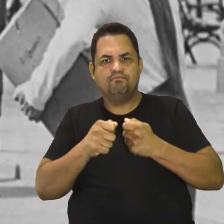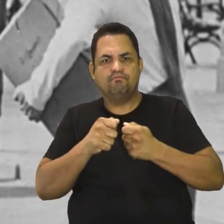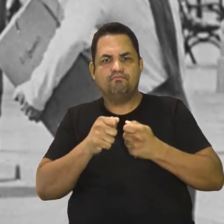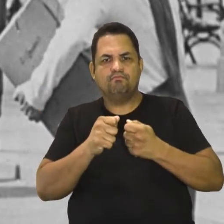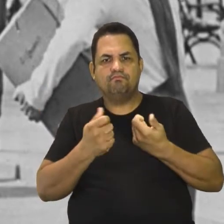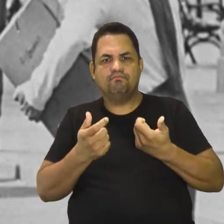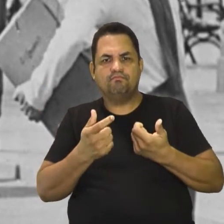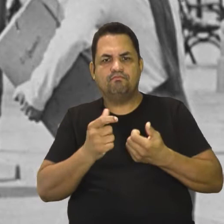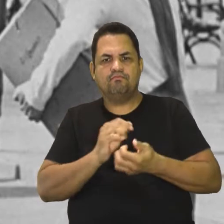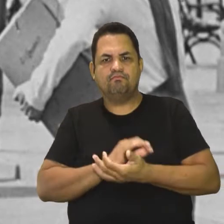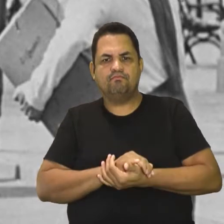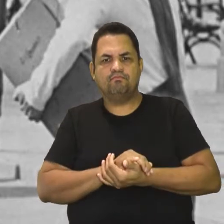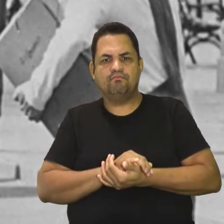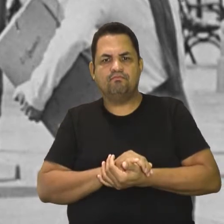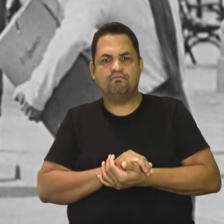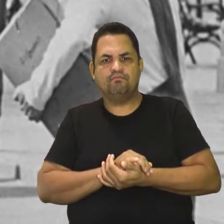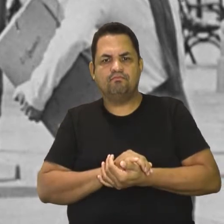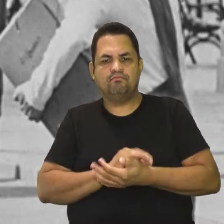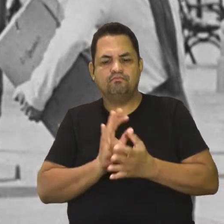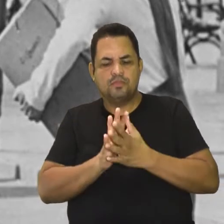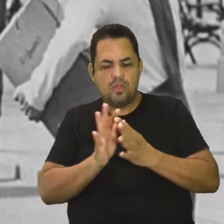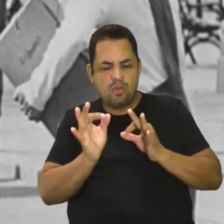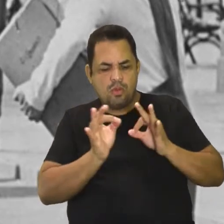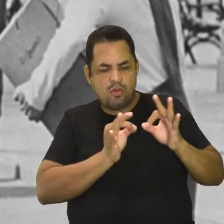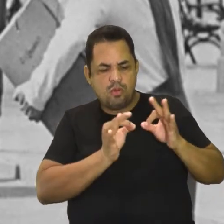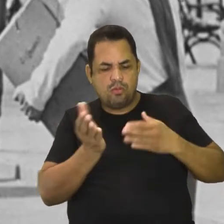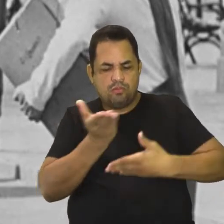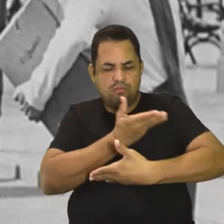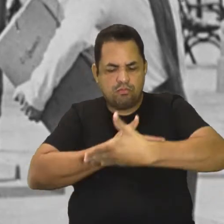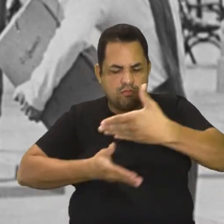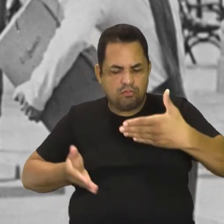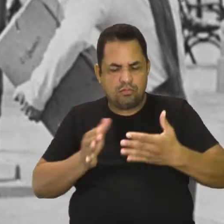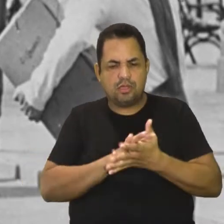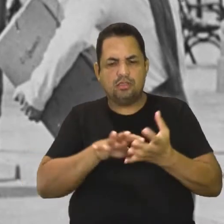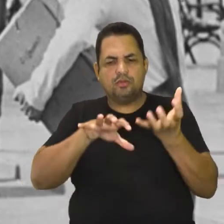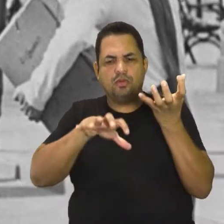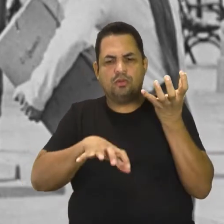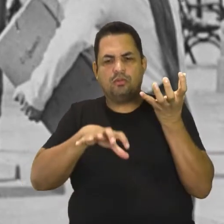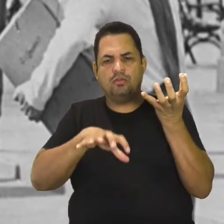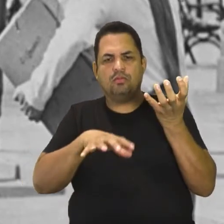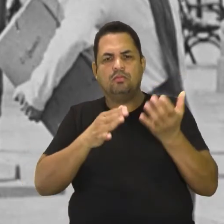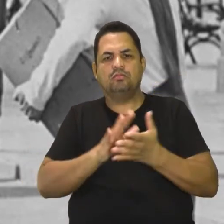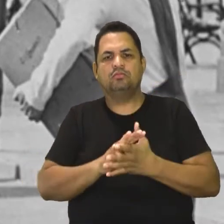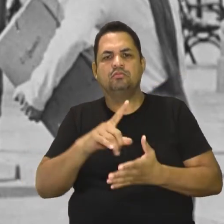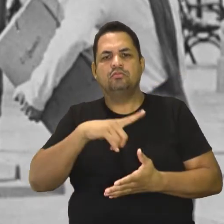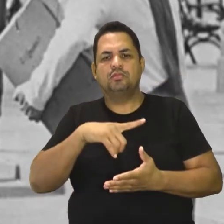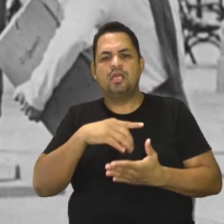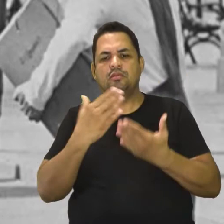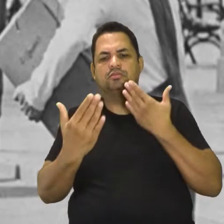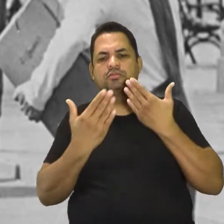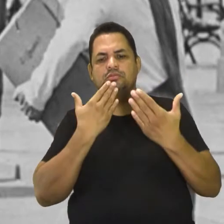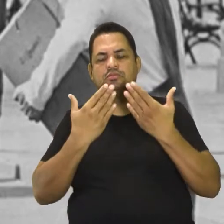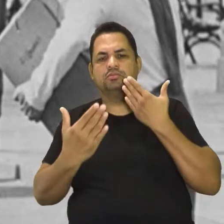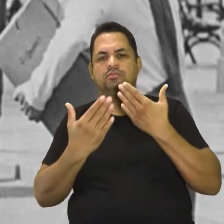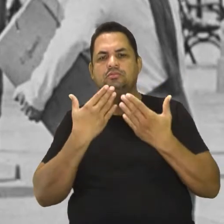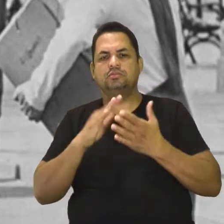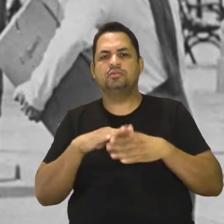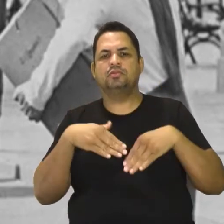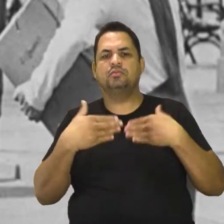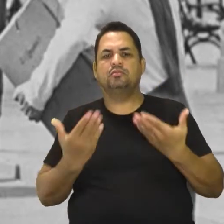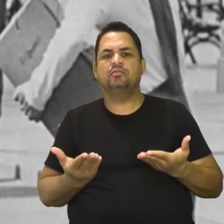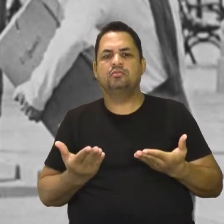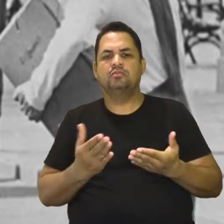de uma forma consensual com o Congresso e tudo. Então o Castelo Branco tinha um diálogo. Quando